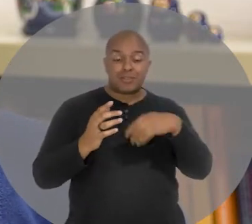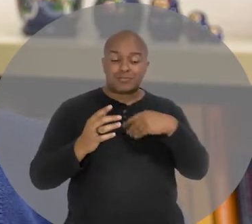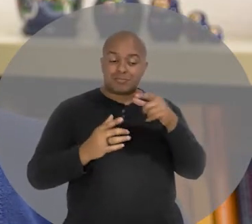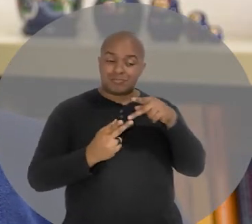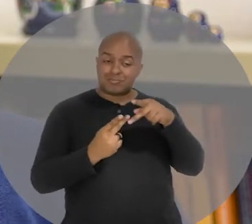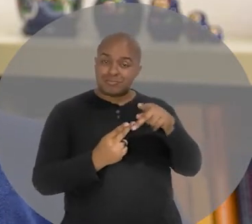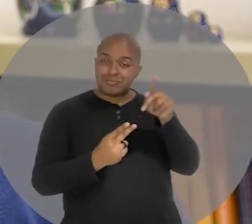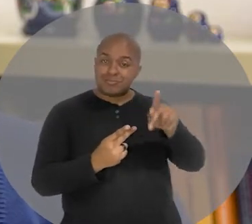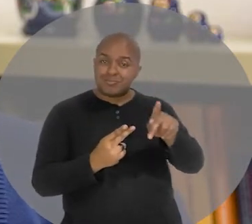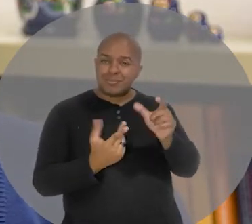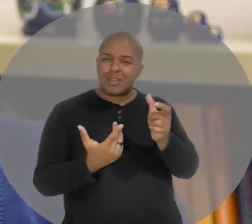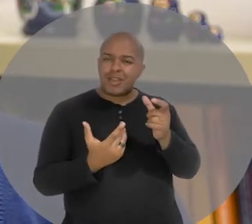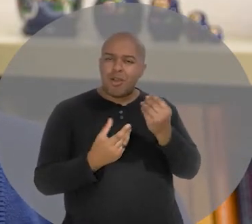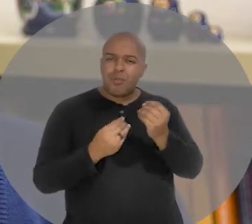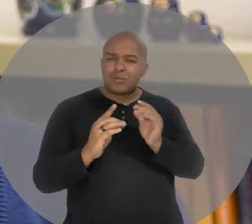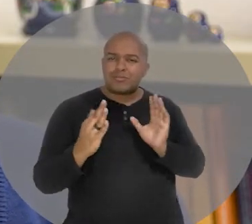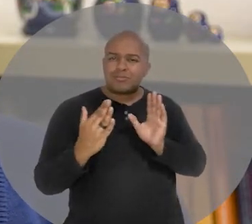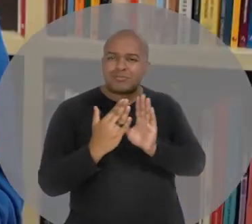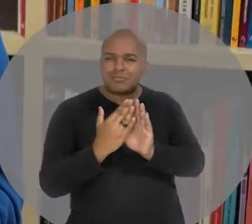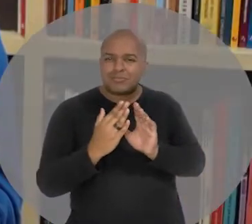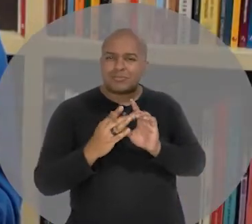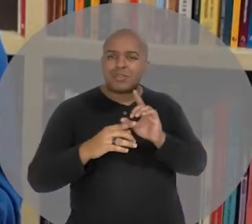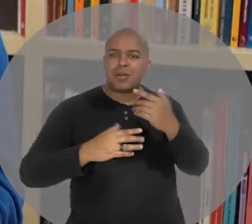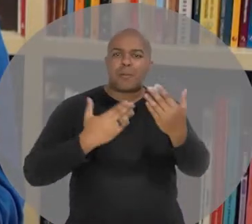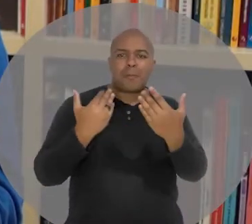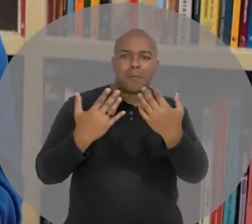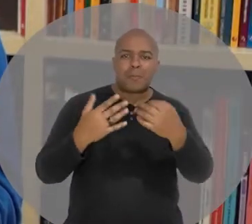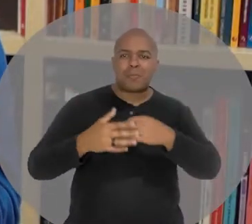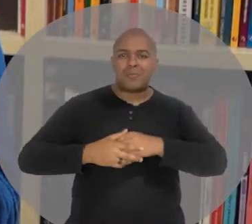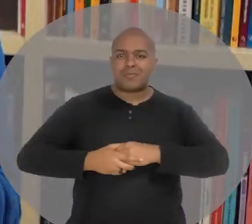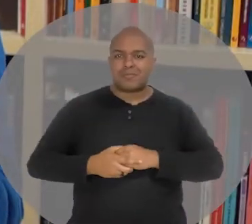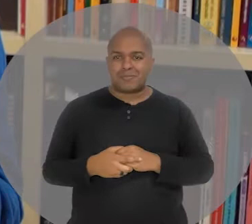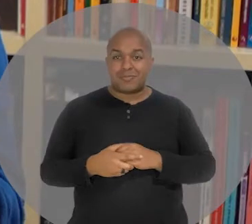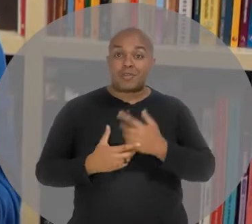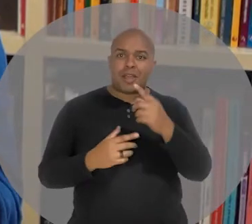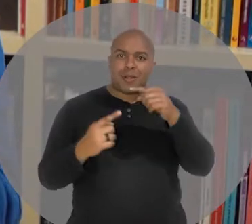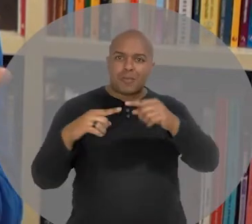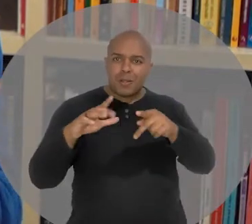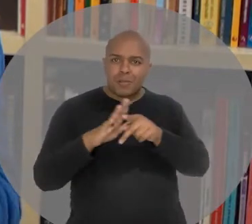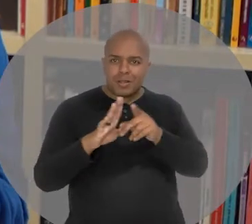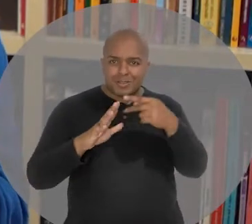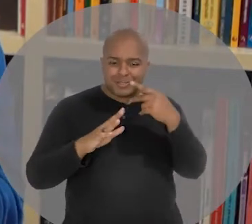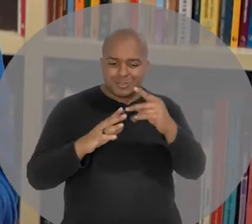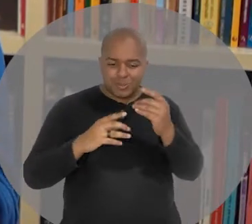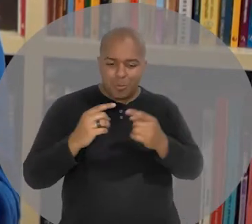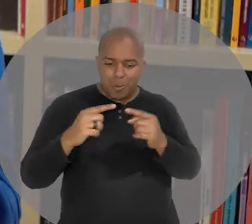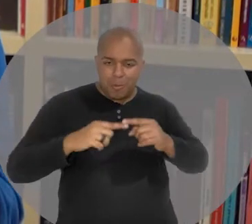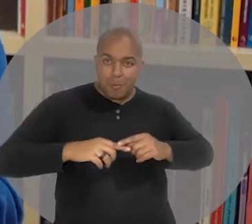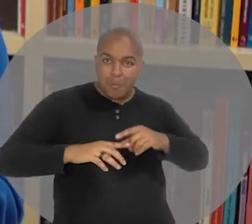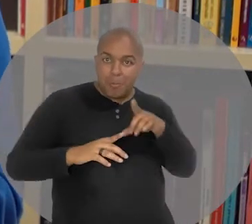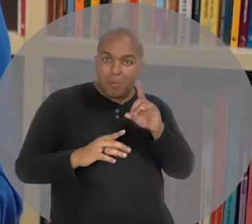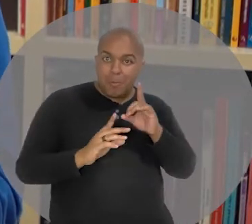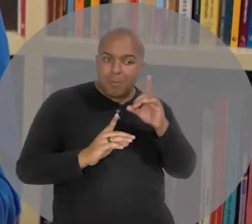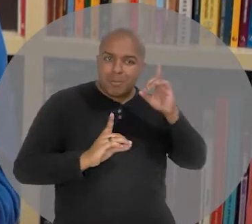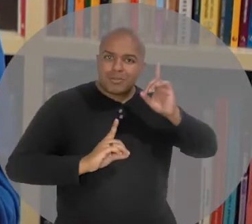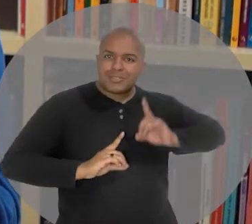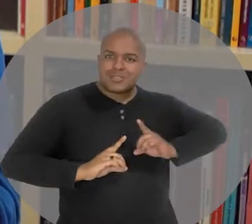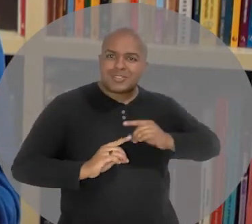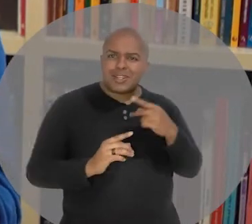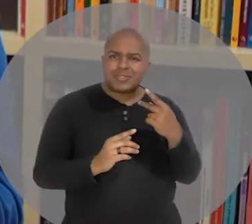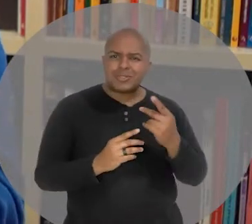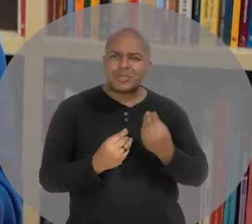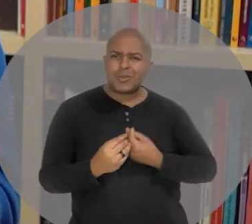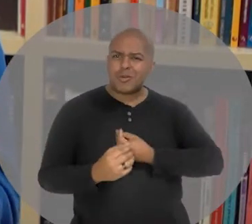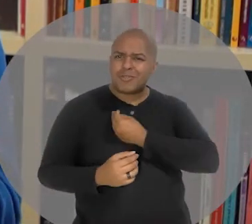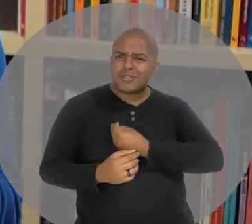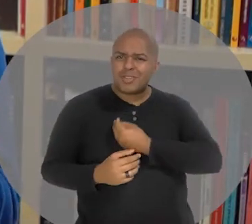personagens se aproximam e dialogam, né? Em relação à sua condição de deficiência, à sua